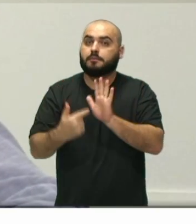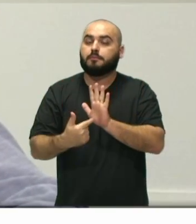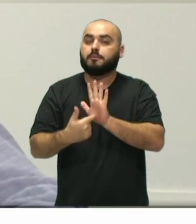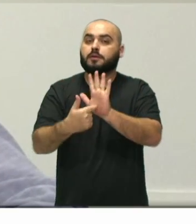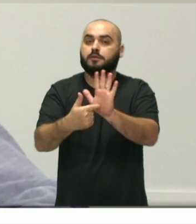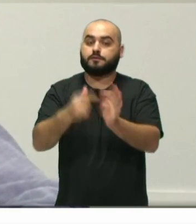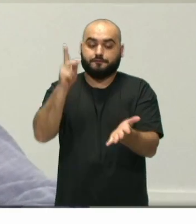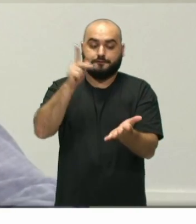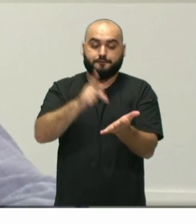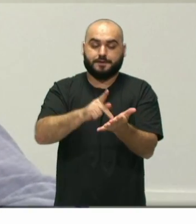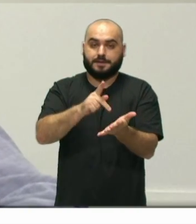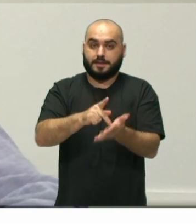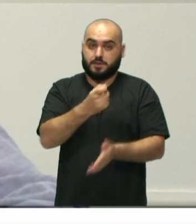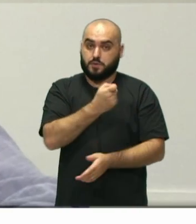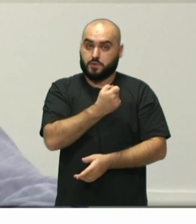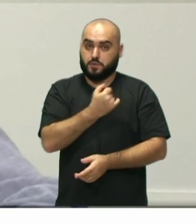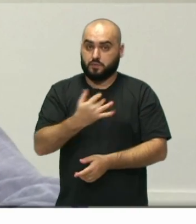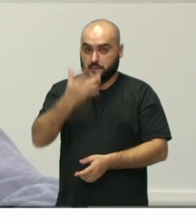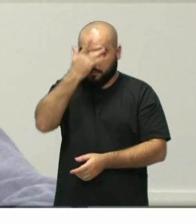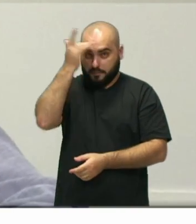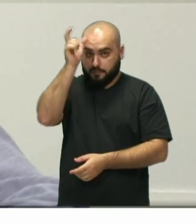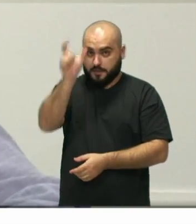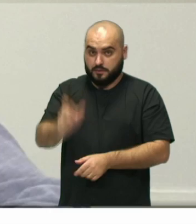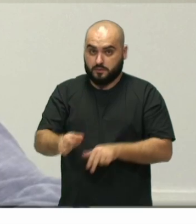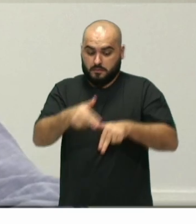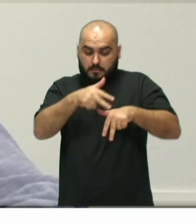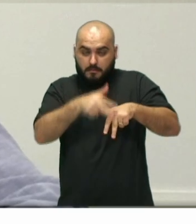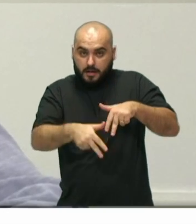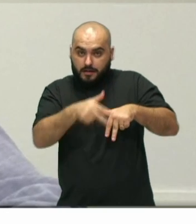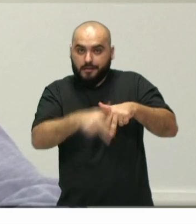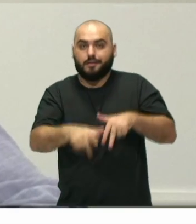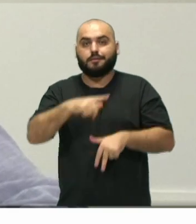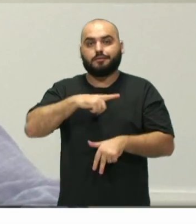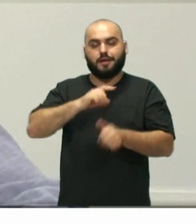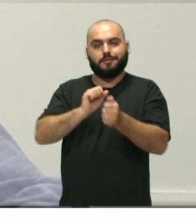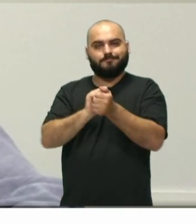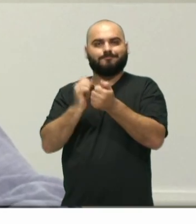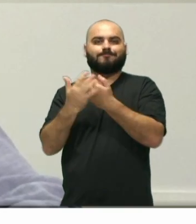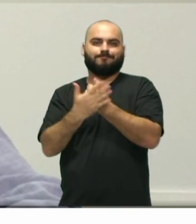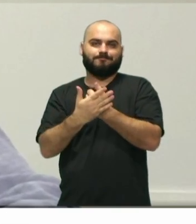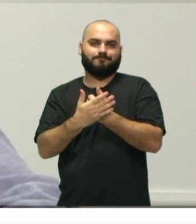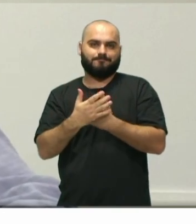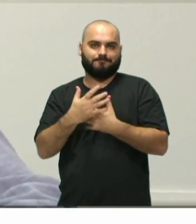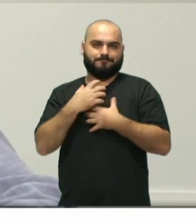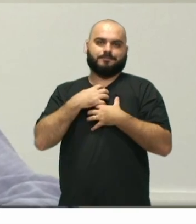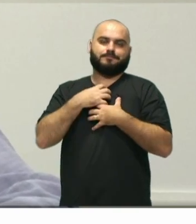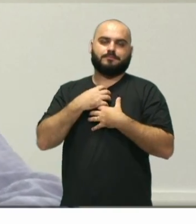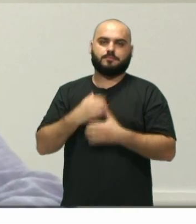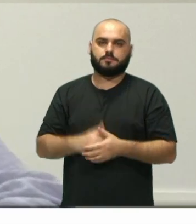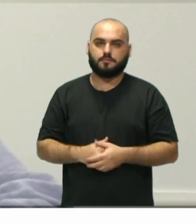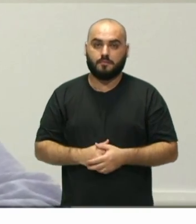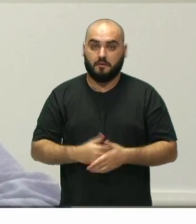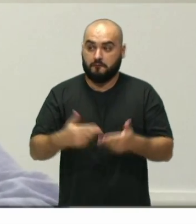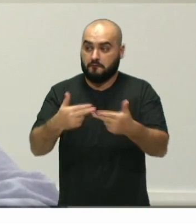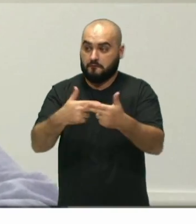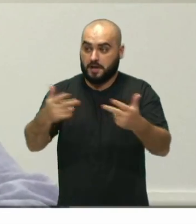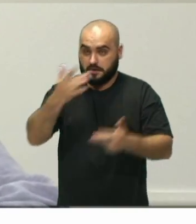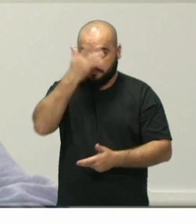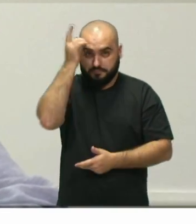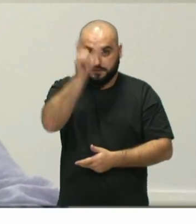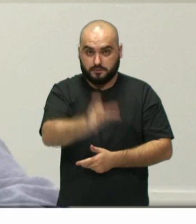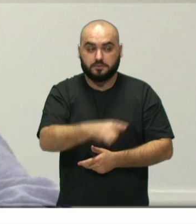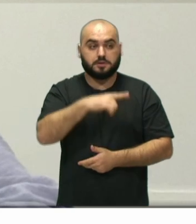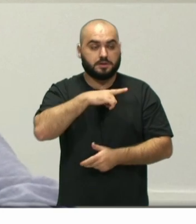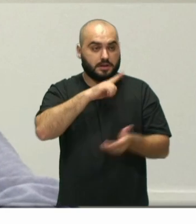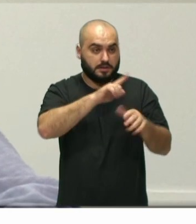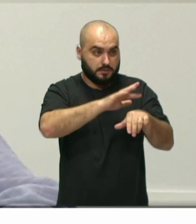número real de pacientes com coronavírus na nossa cidade, porque, como se sabe, muitas pessoas podem ter a doença, transmitir